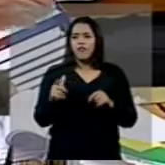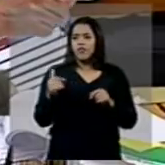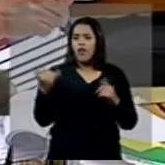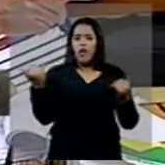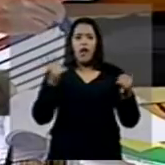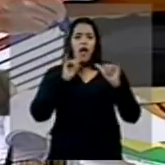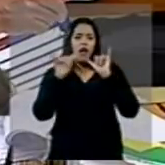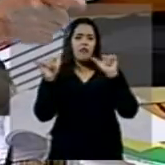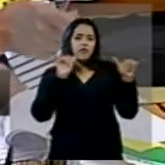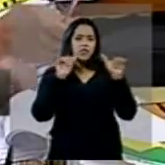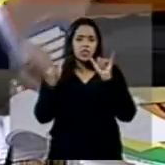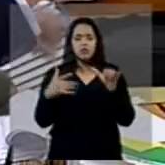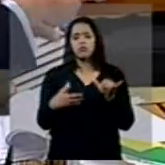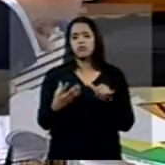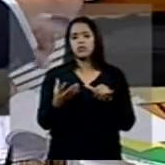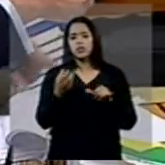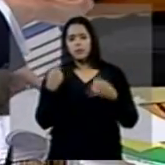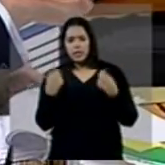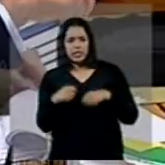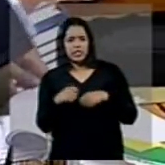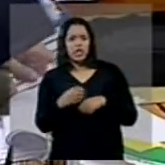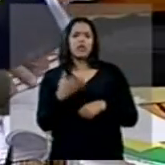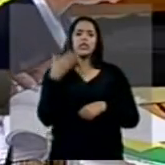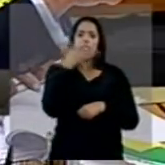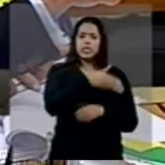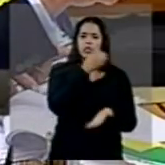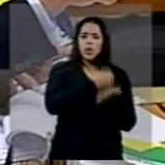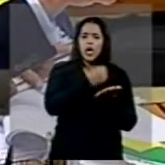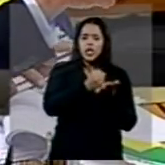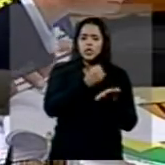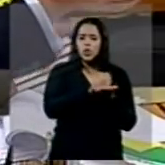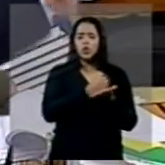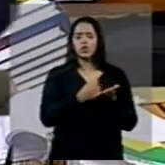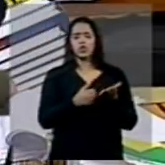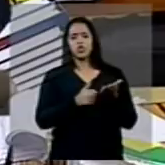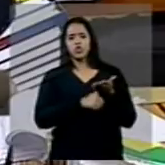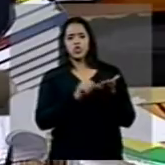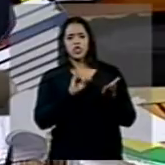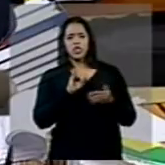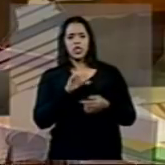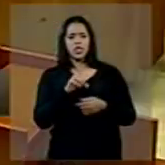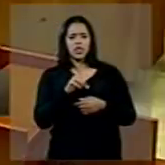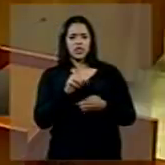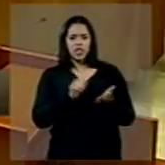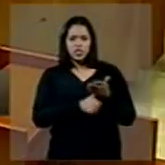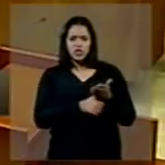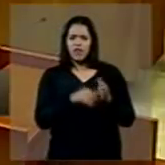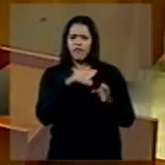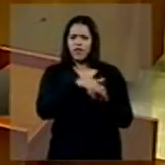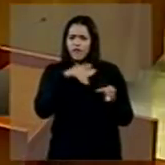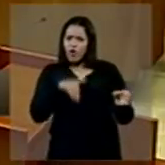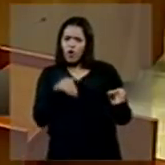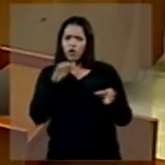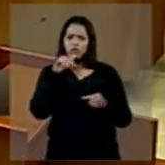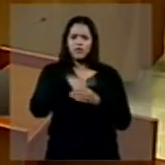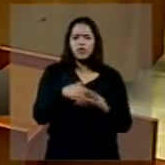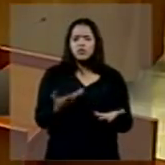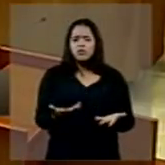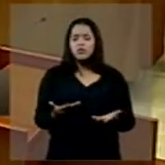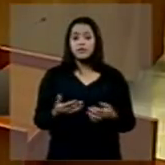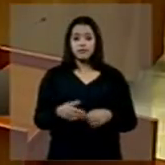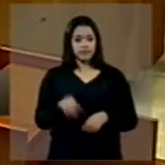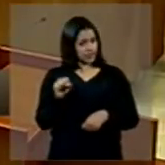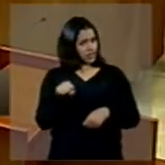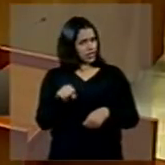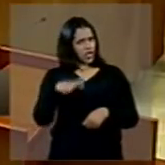à necessidade de comparecerem ao cartório para identificação eleitoral, eles ficam excluídos não, do no certame? Interior do Amazonas, imagine